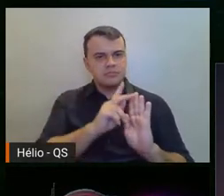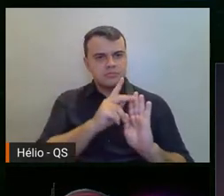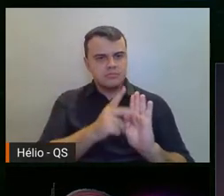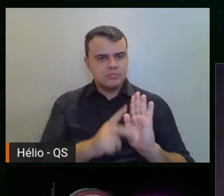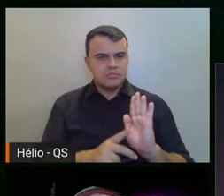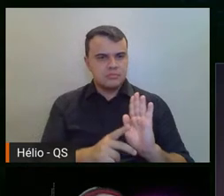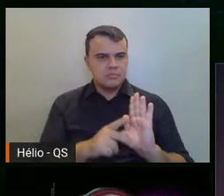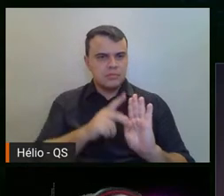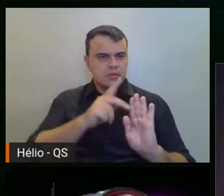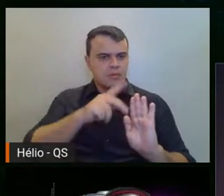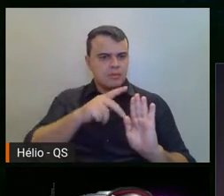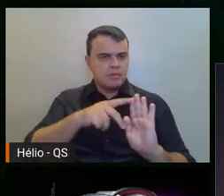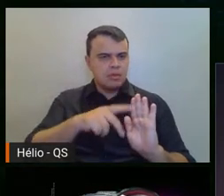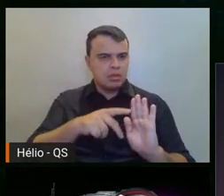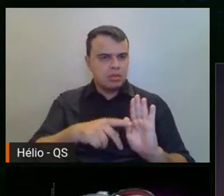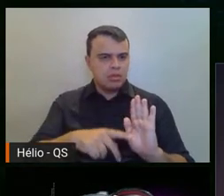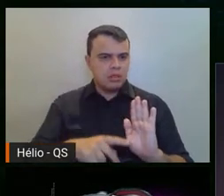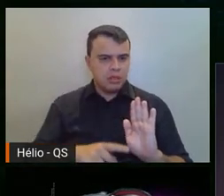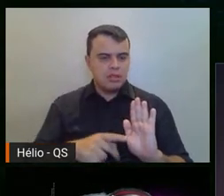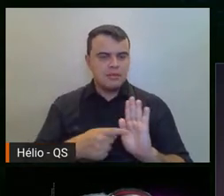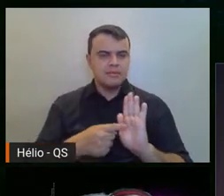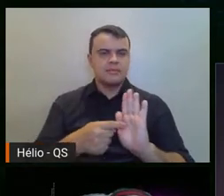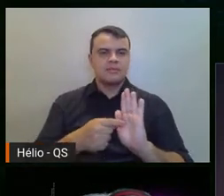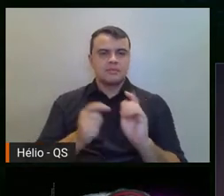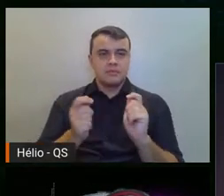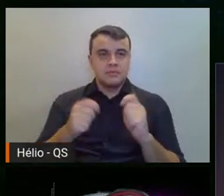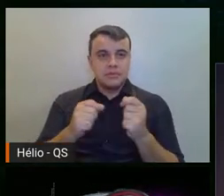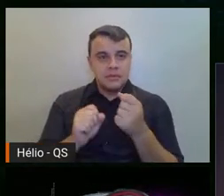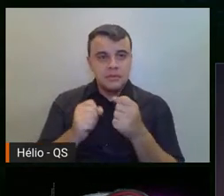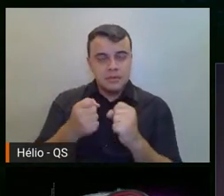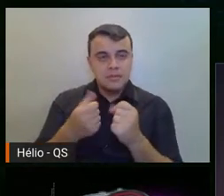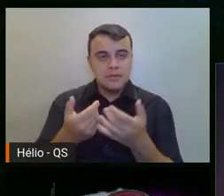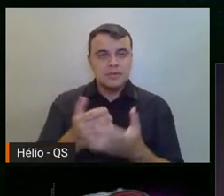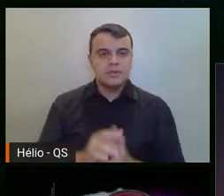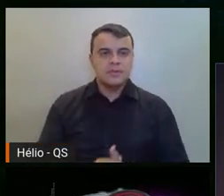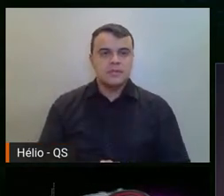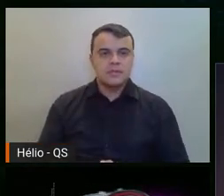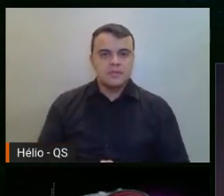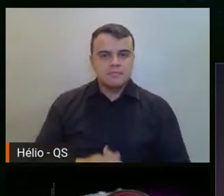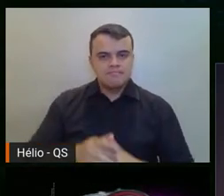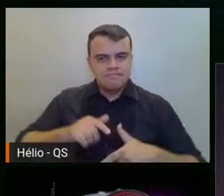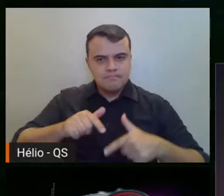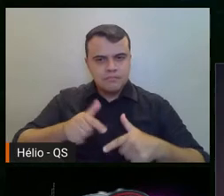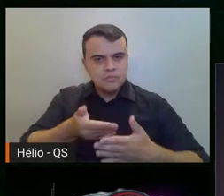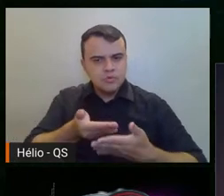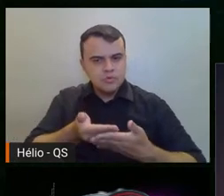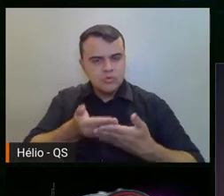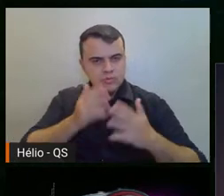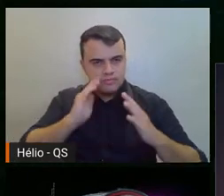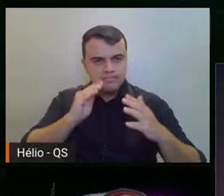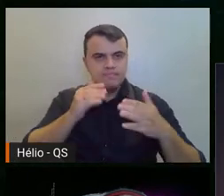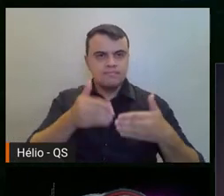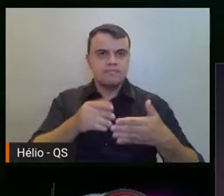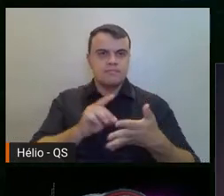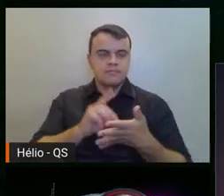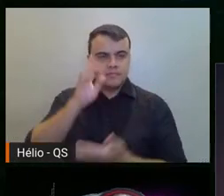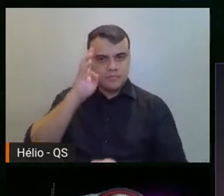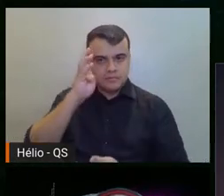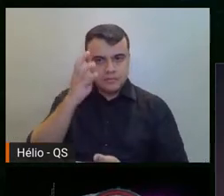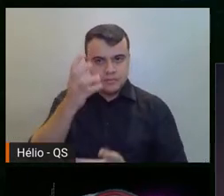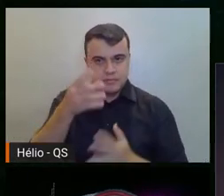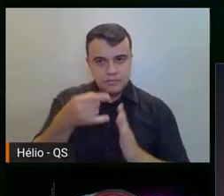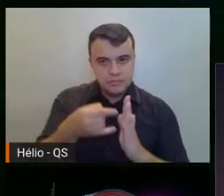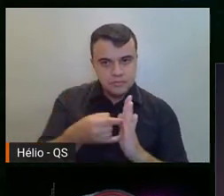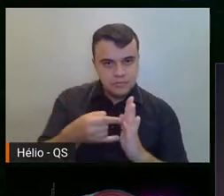vai vai deixar isso bem Evidente para para a empresa parceira Então realmente se dedica na hora de que for resolver os desafios de